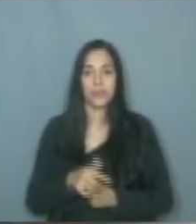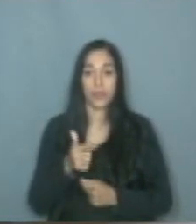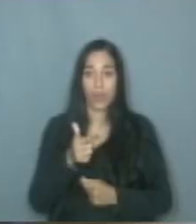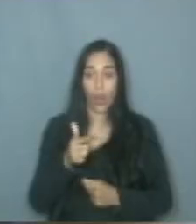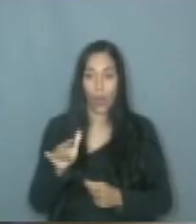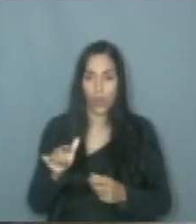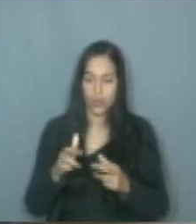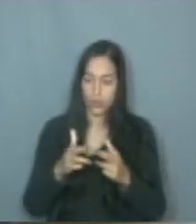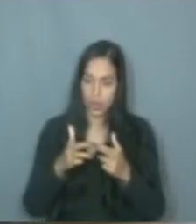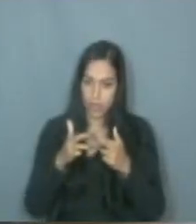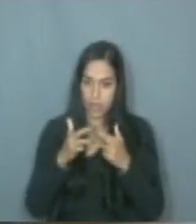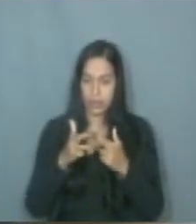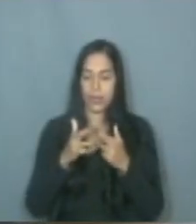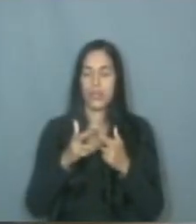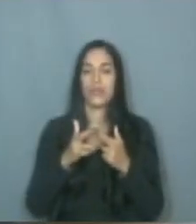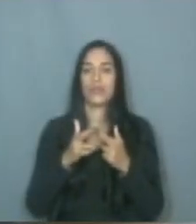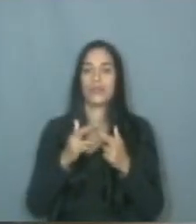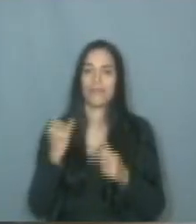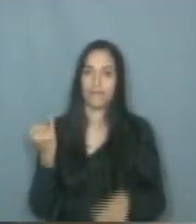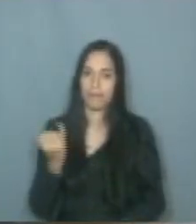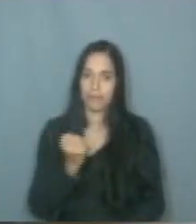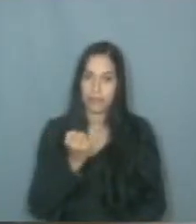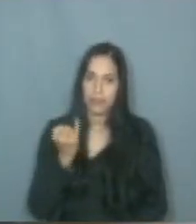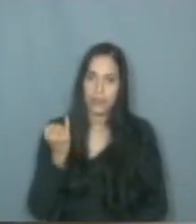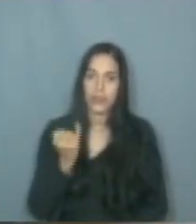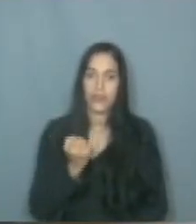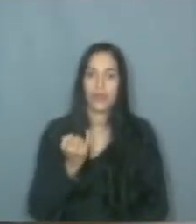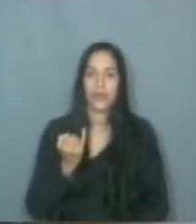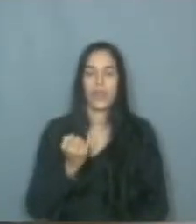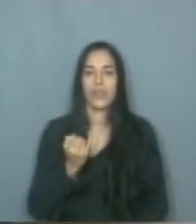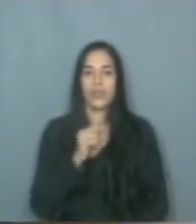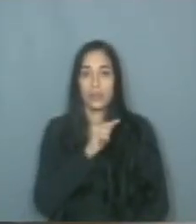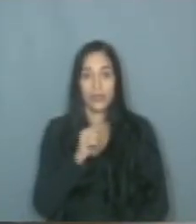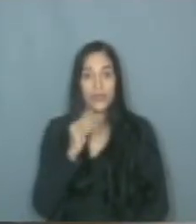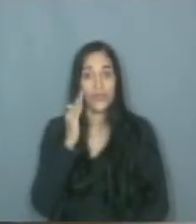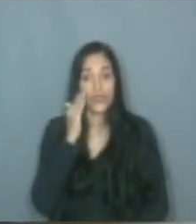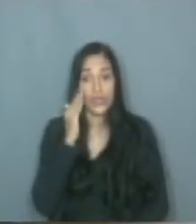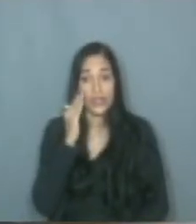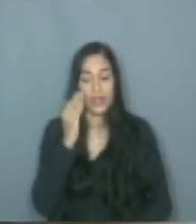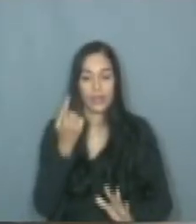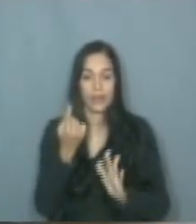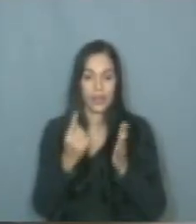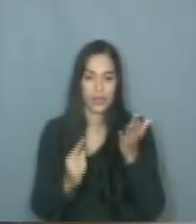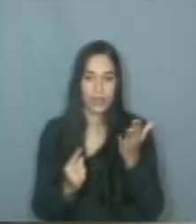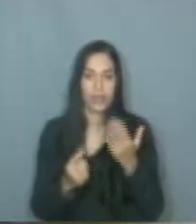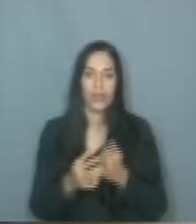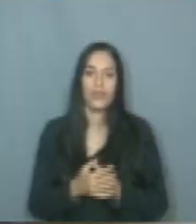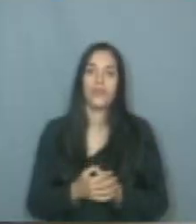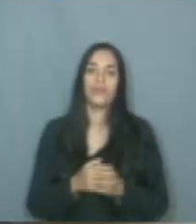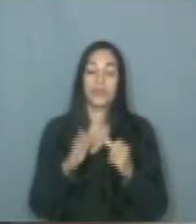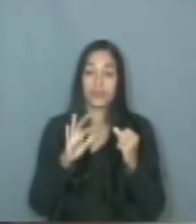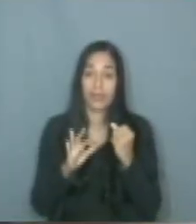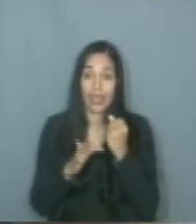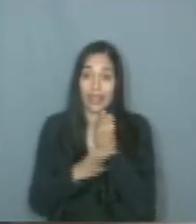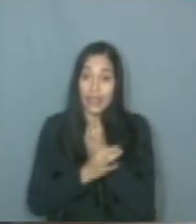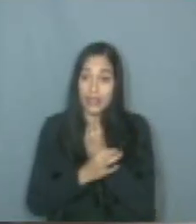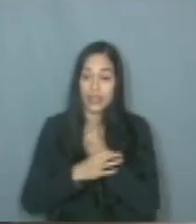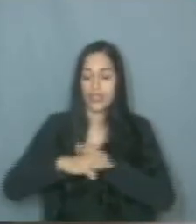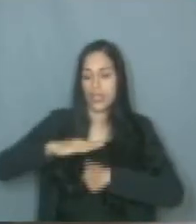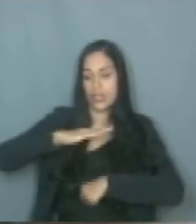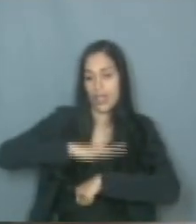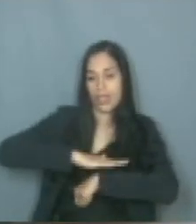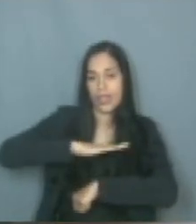Outro requerimento que é muito importante, para quem entende de carnaval é muito importante, a garantia de tempo